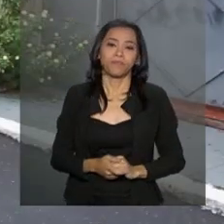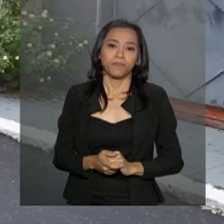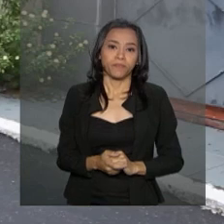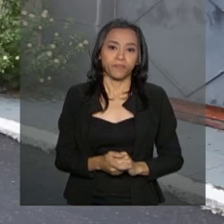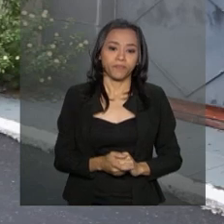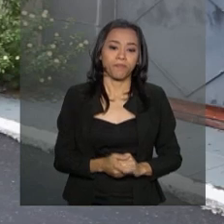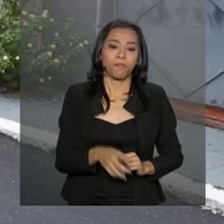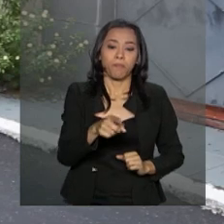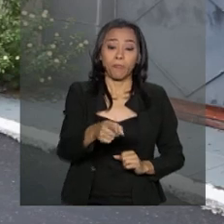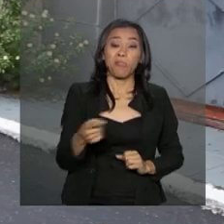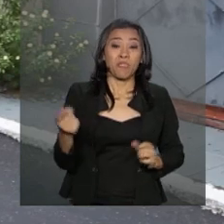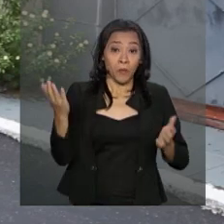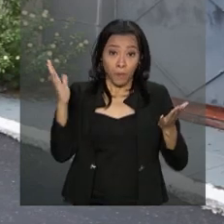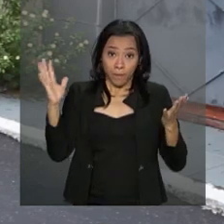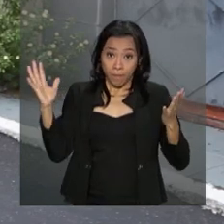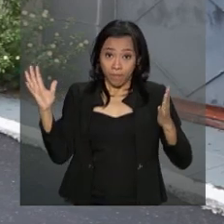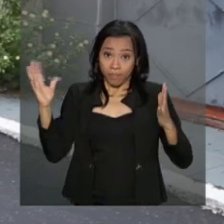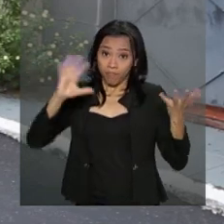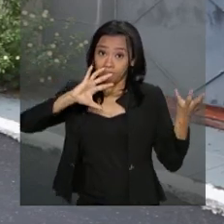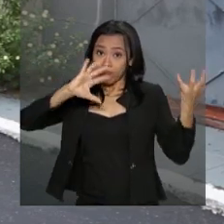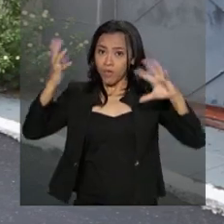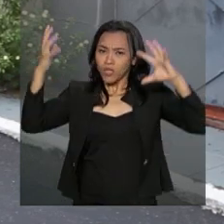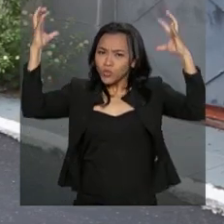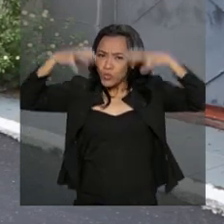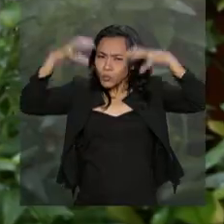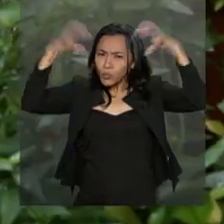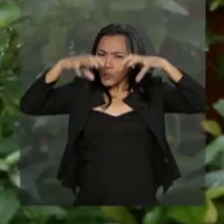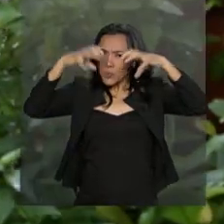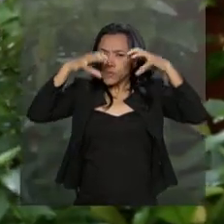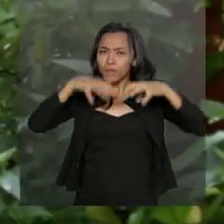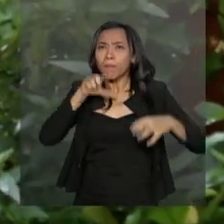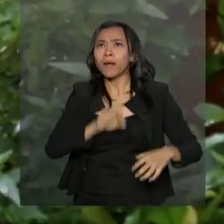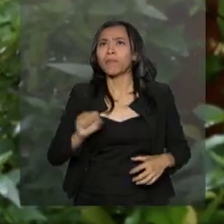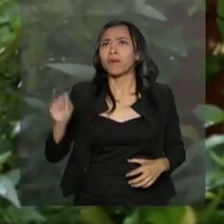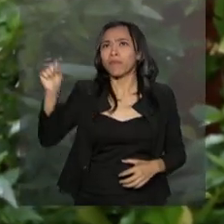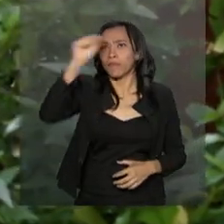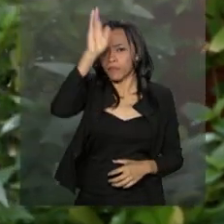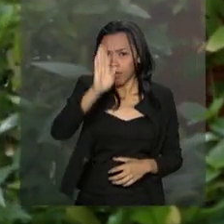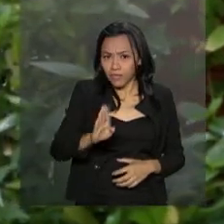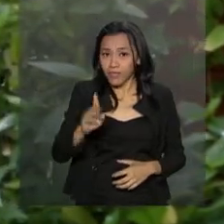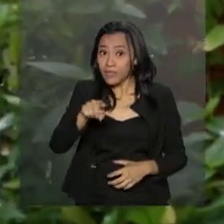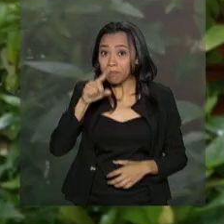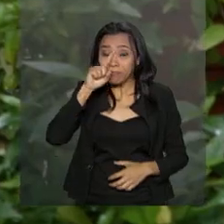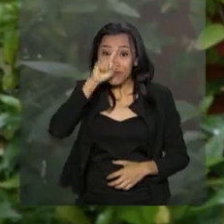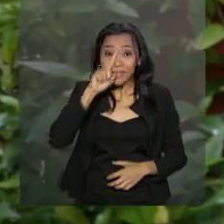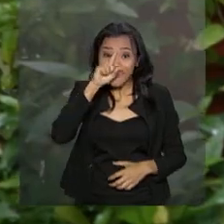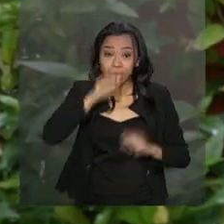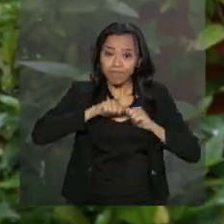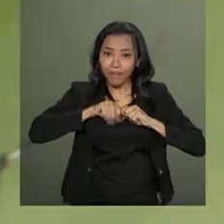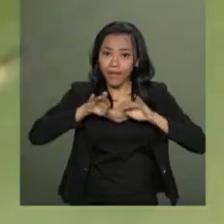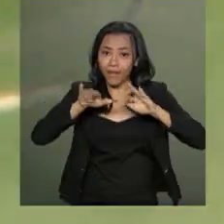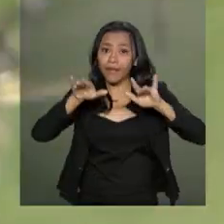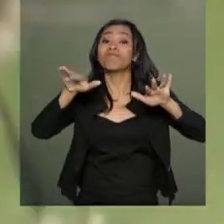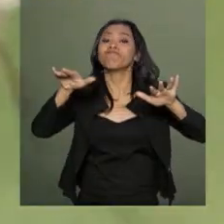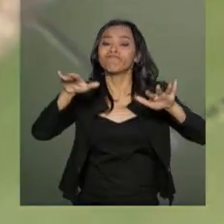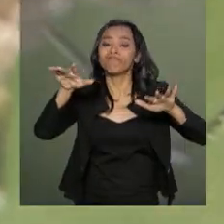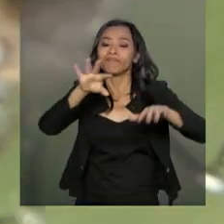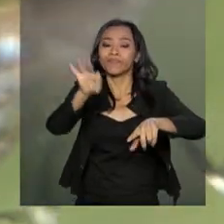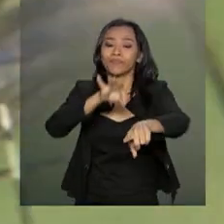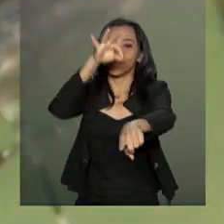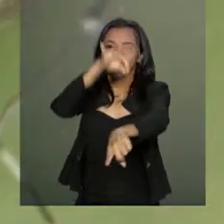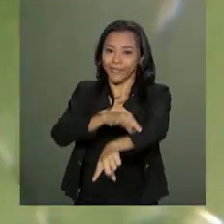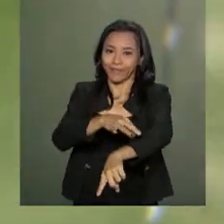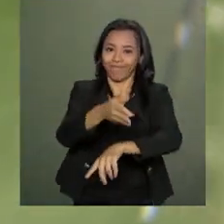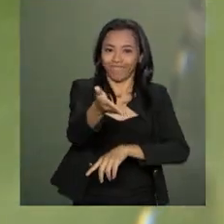Com a temporada de chuvas em várias regiões do Brasil, cresce o risco da proliferação de um conhecido vilão, o mosquito